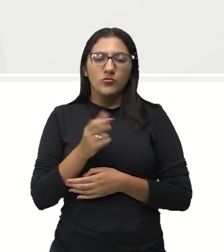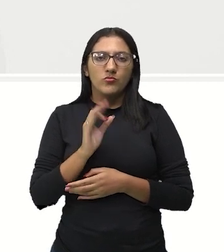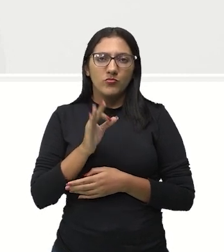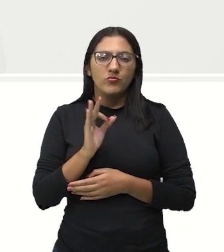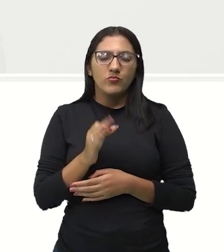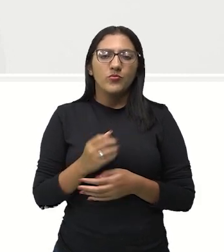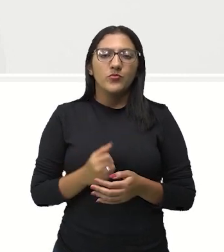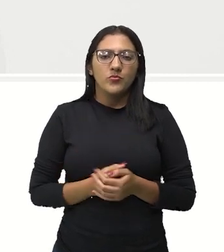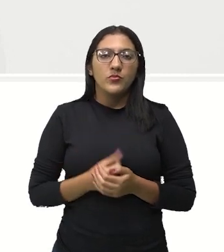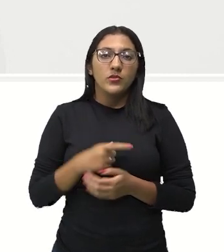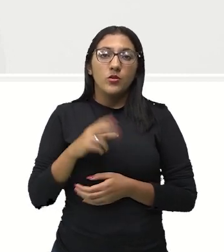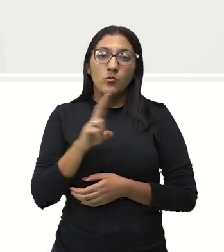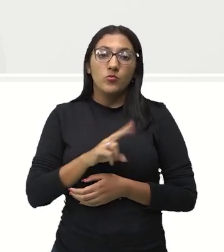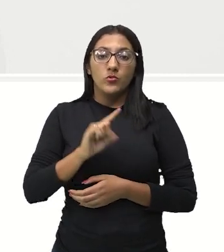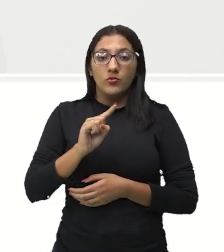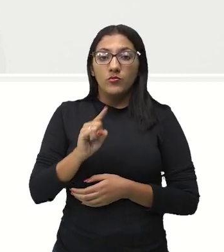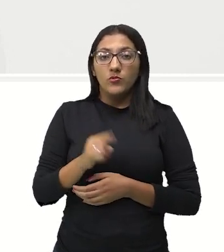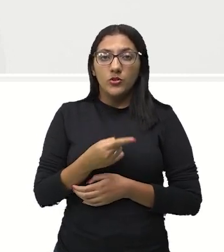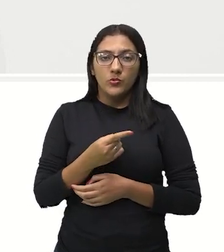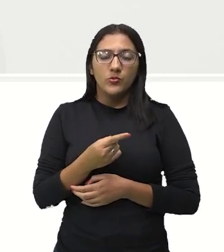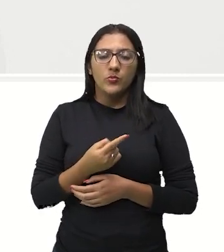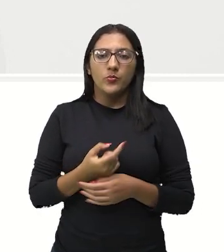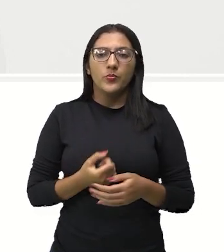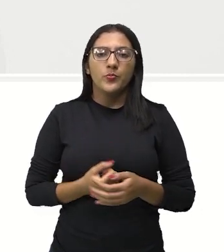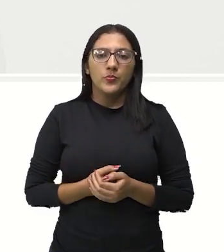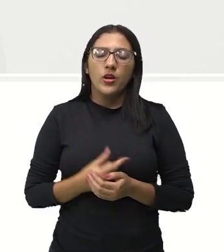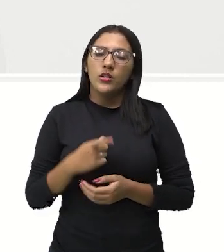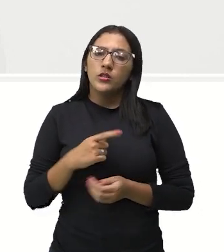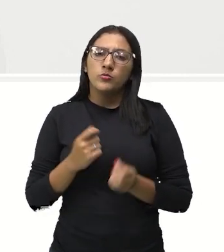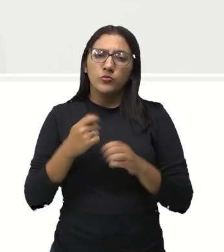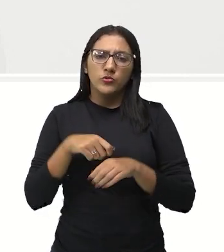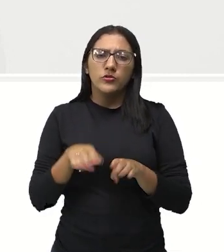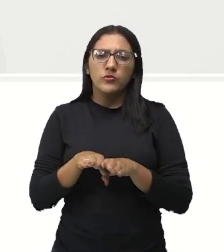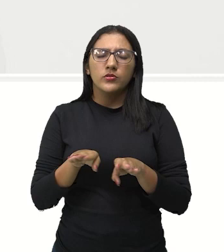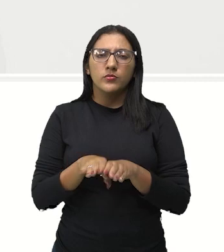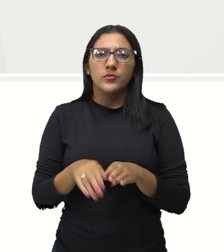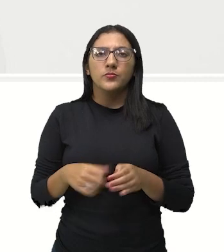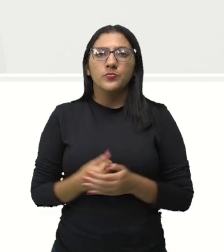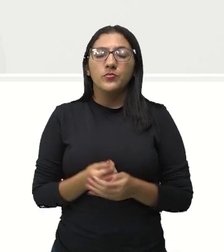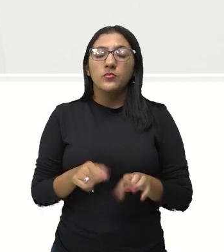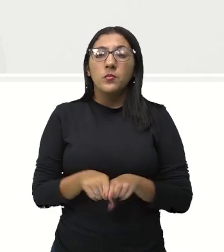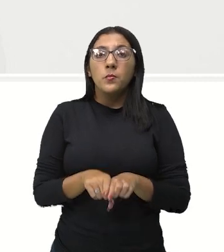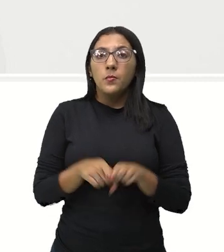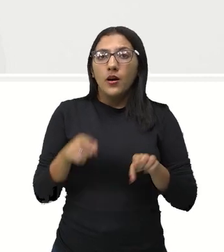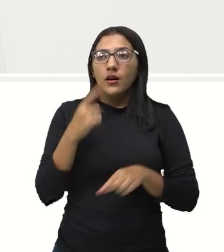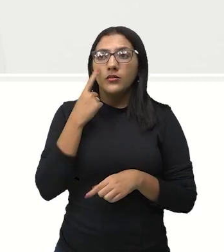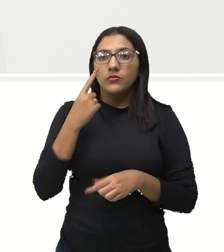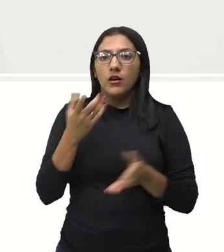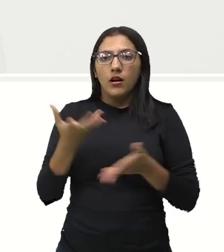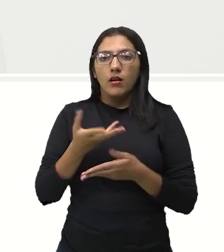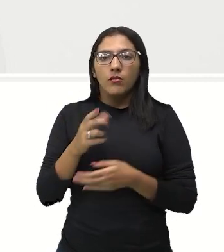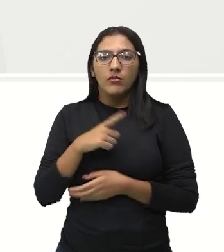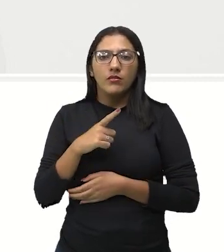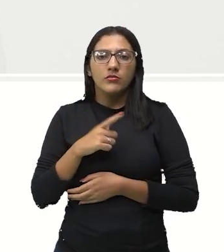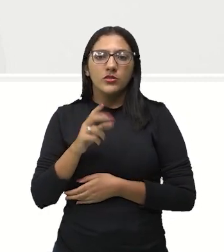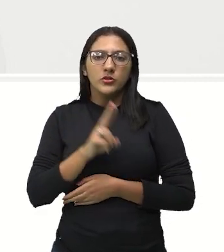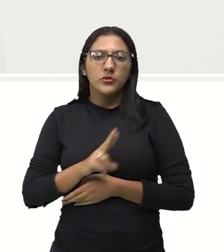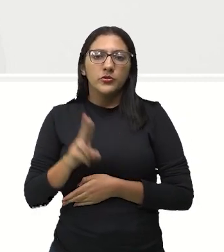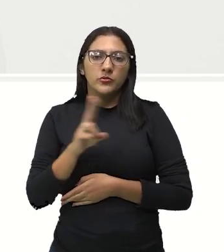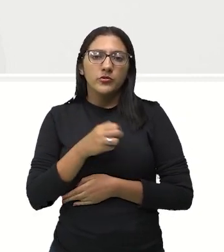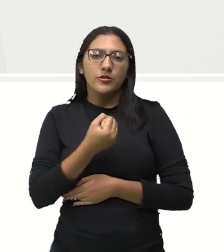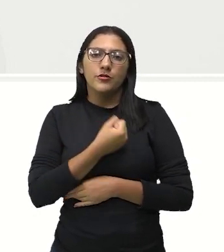0,2, seria em decimal, tá bom? Poderia também. Mas, desta vez, a gente vai